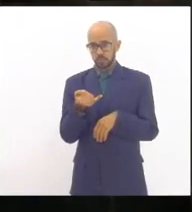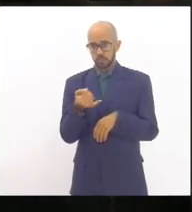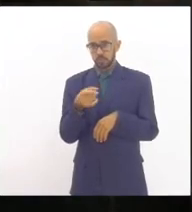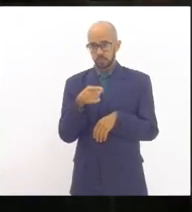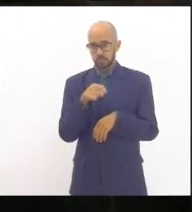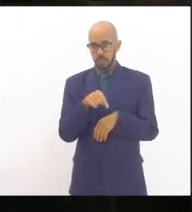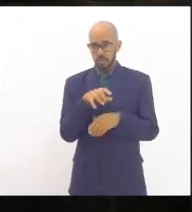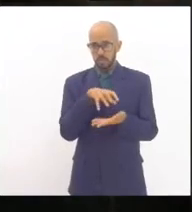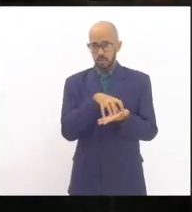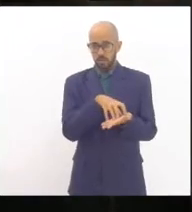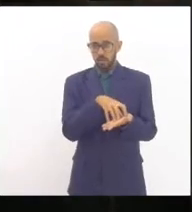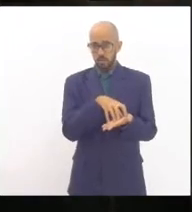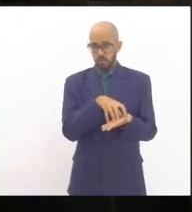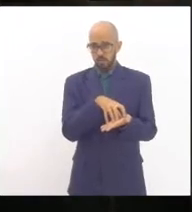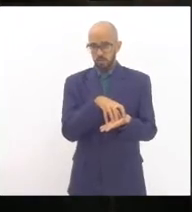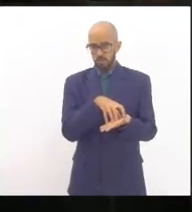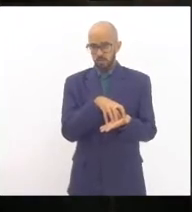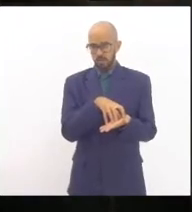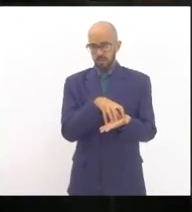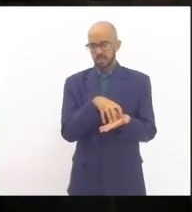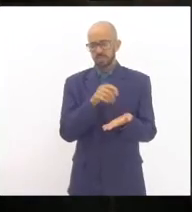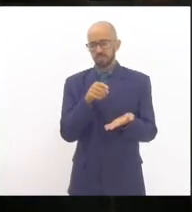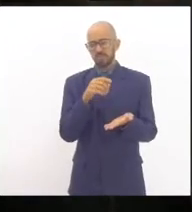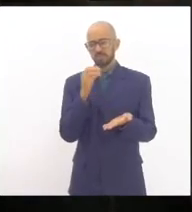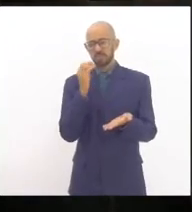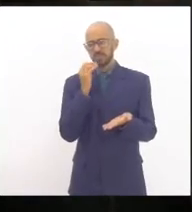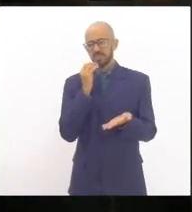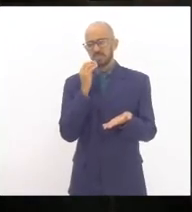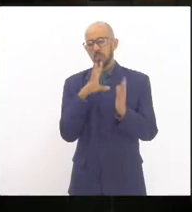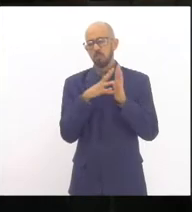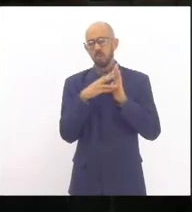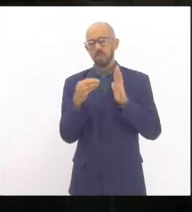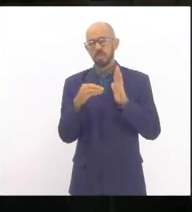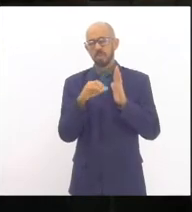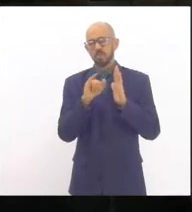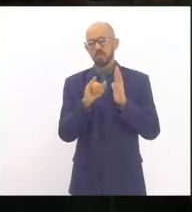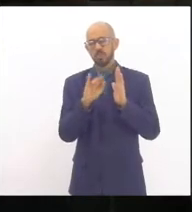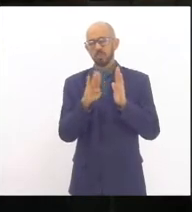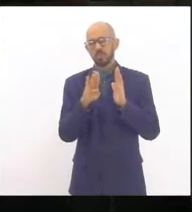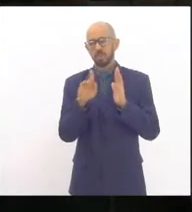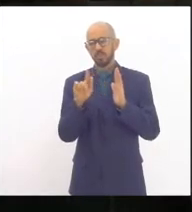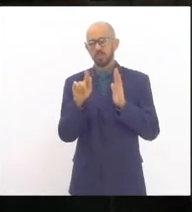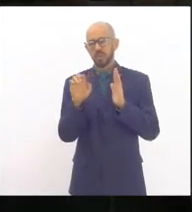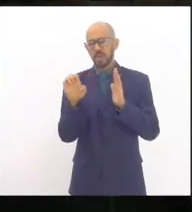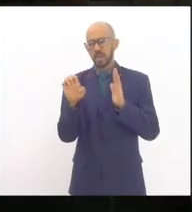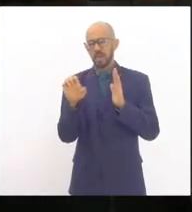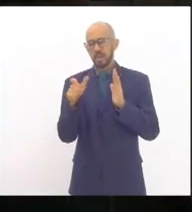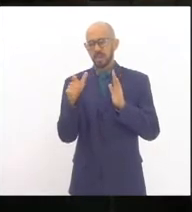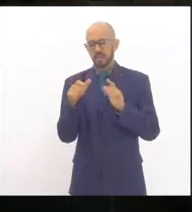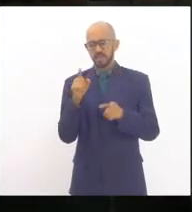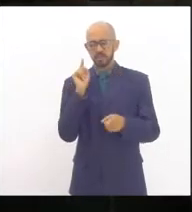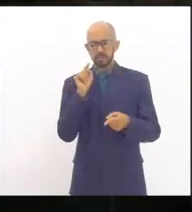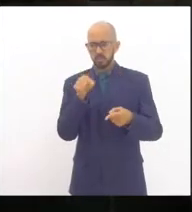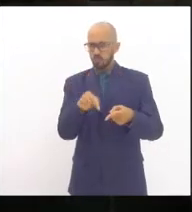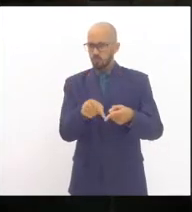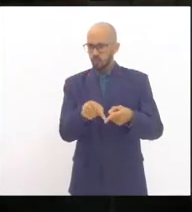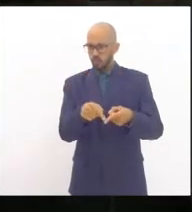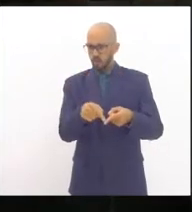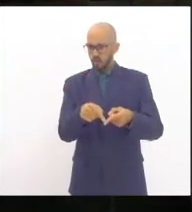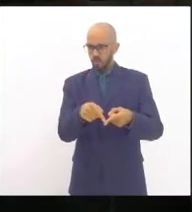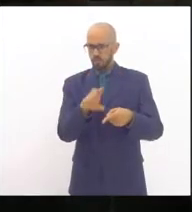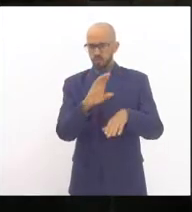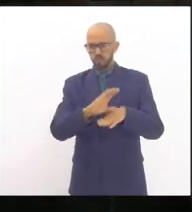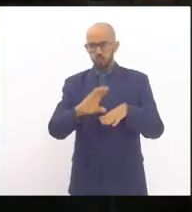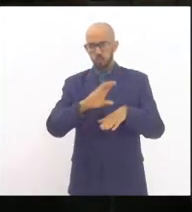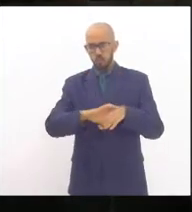deveria ser os nossos mini IBGE é irreal mente se dedicar qualificação através de